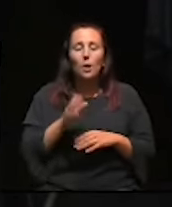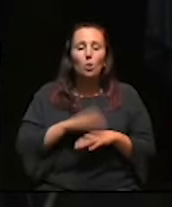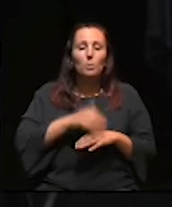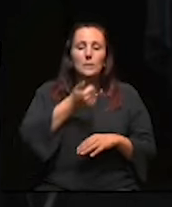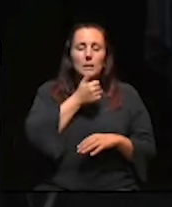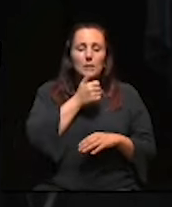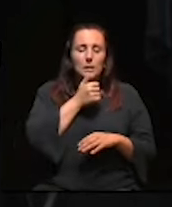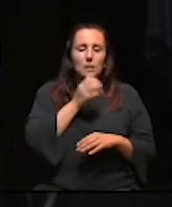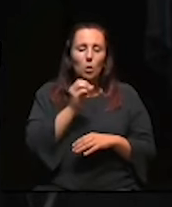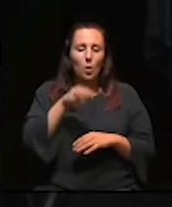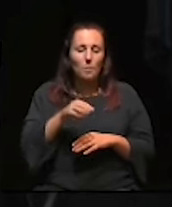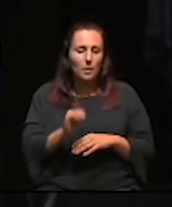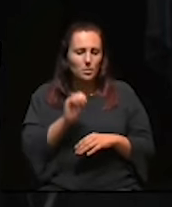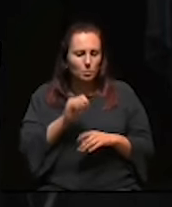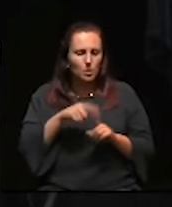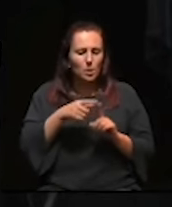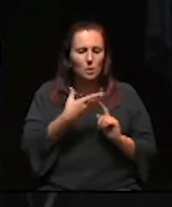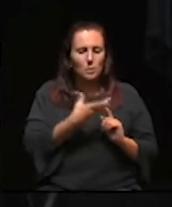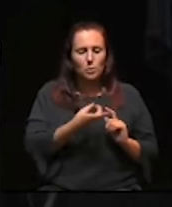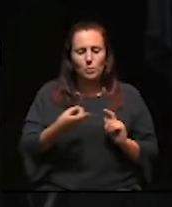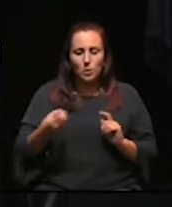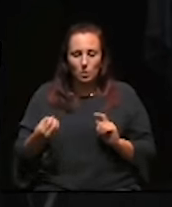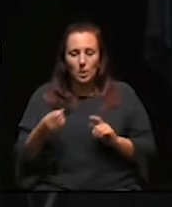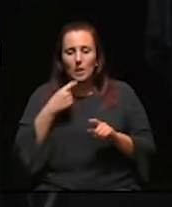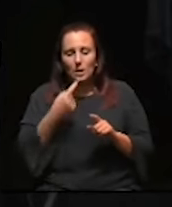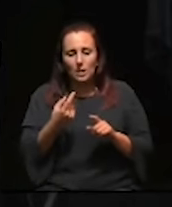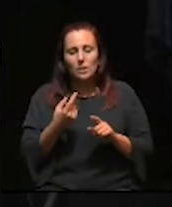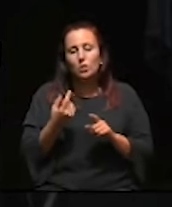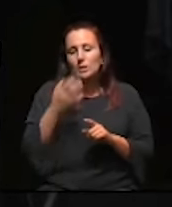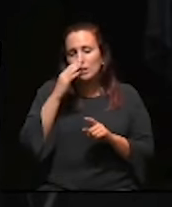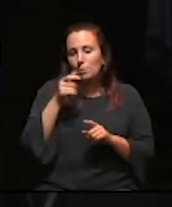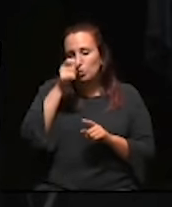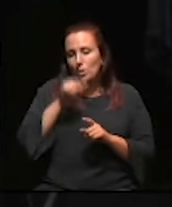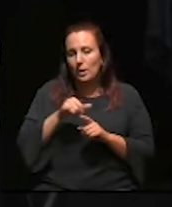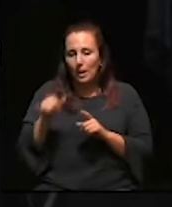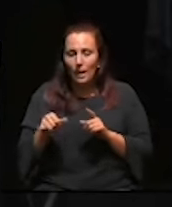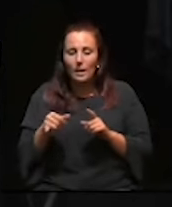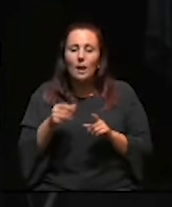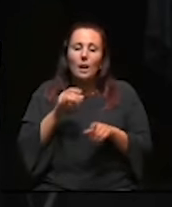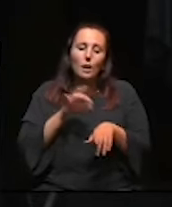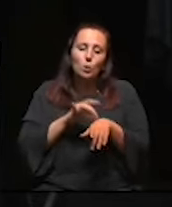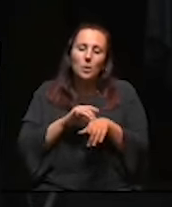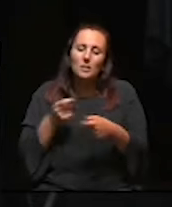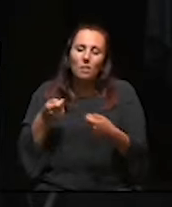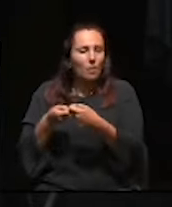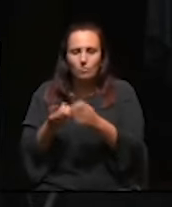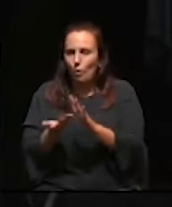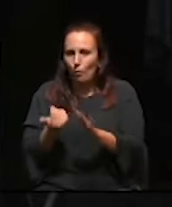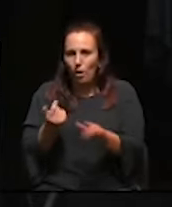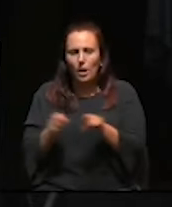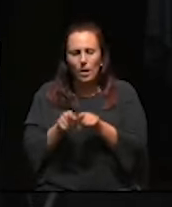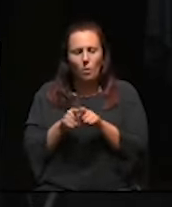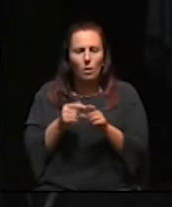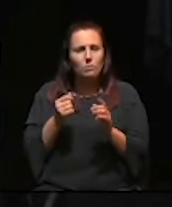decisão da Organização Mundial da Saúde, em 1990, de remover a homossexualidade da classificação internacional de doenças tenha sido um